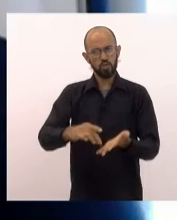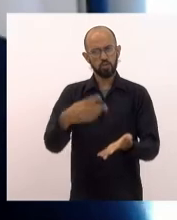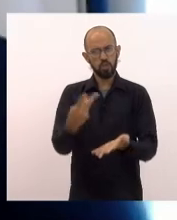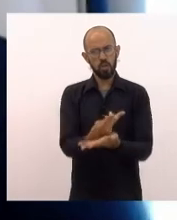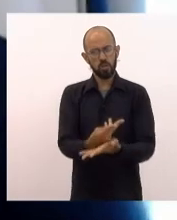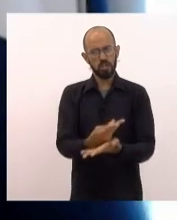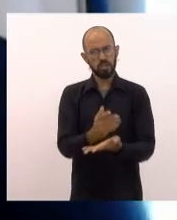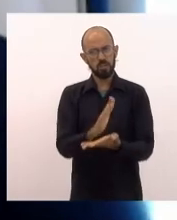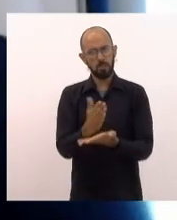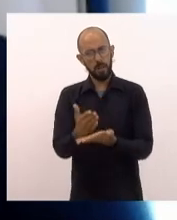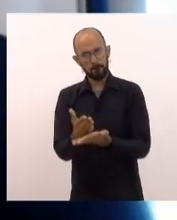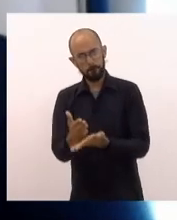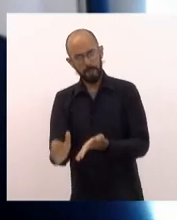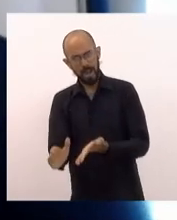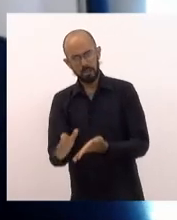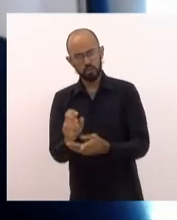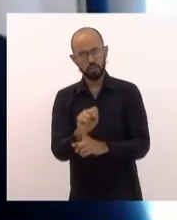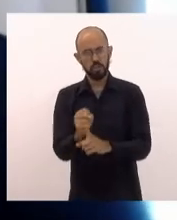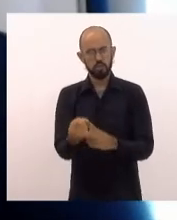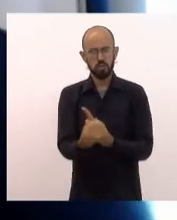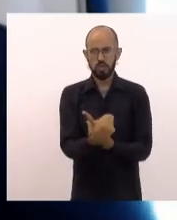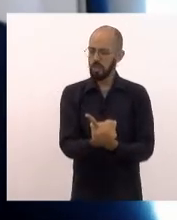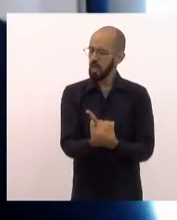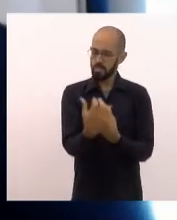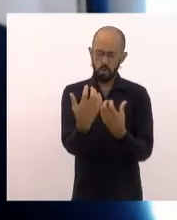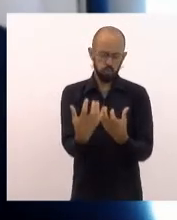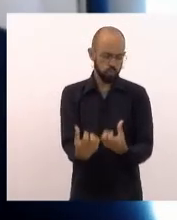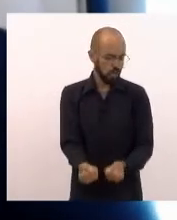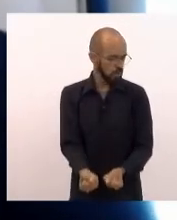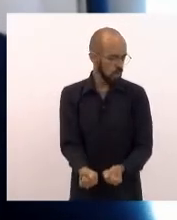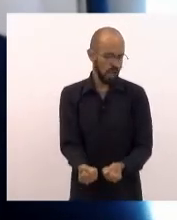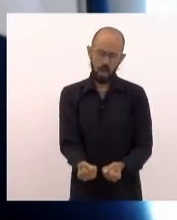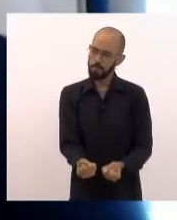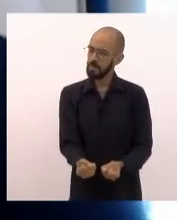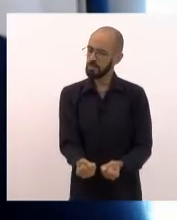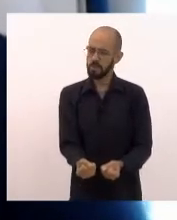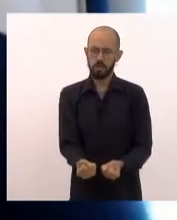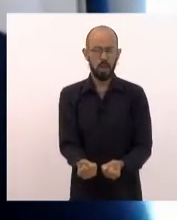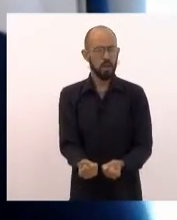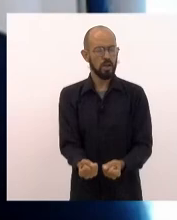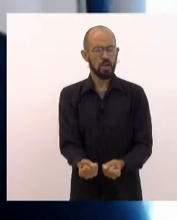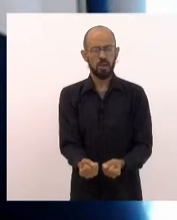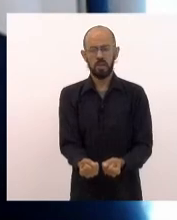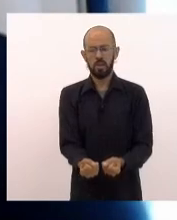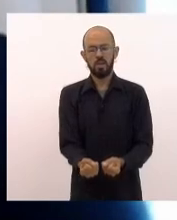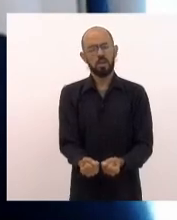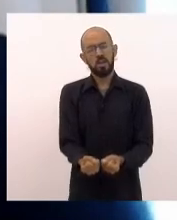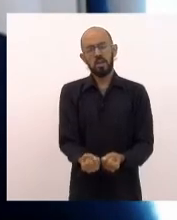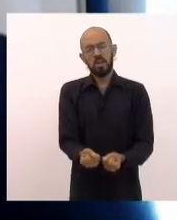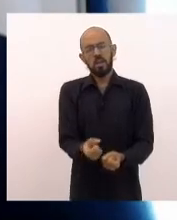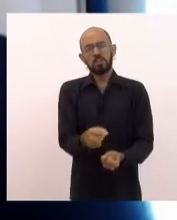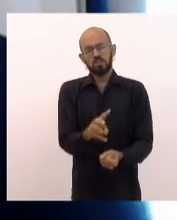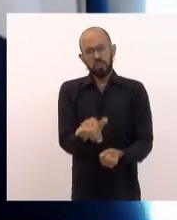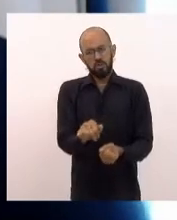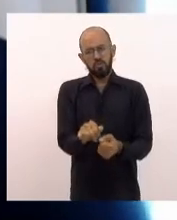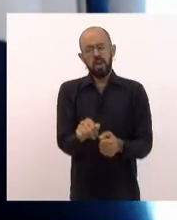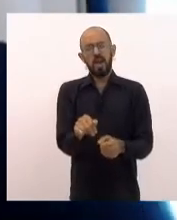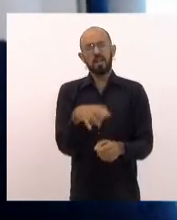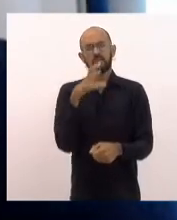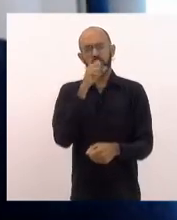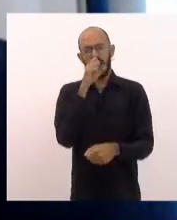da nossa sociedade. Isso é absolutamente inaceitável. Então, esse final de semana, vamos nos mobilizar, vamos estar nas